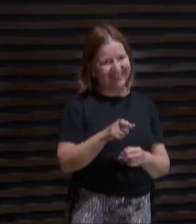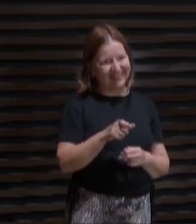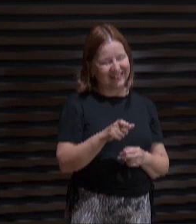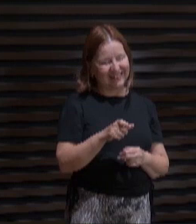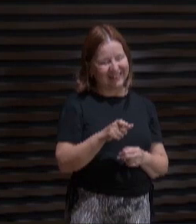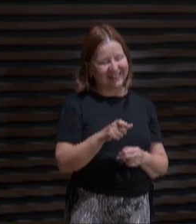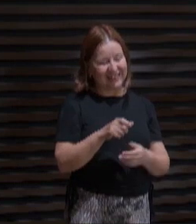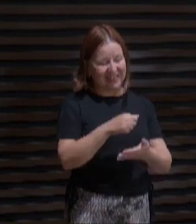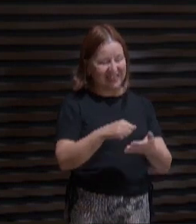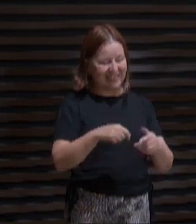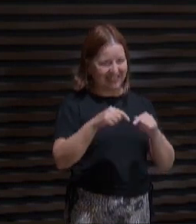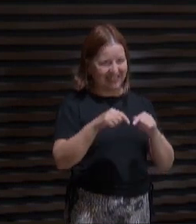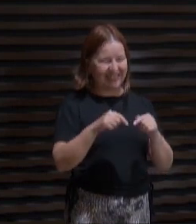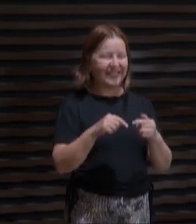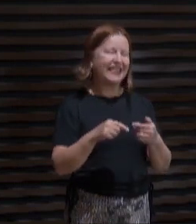descrita nesse livro.